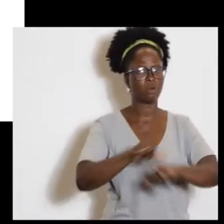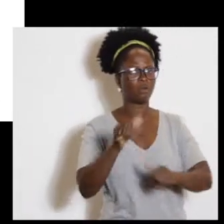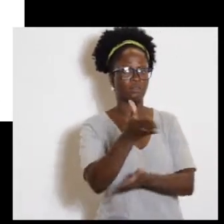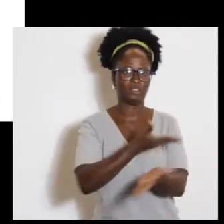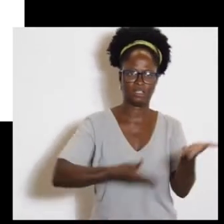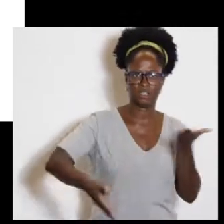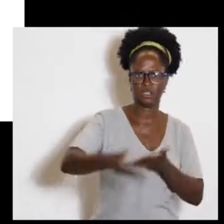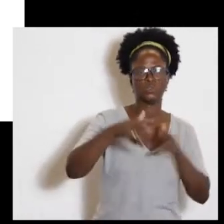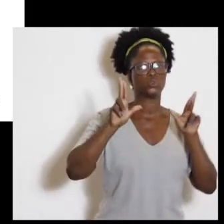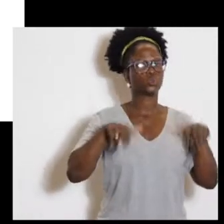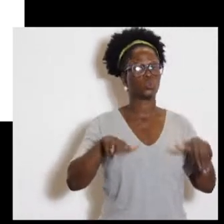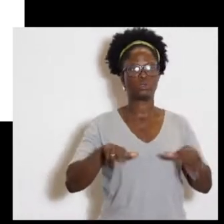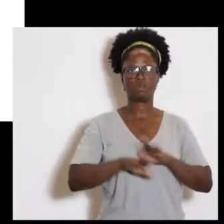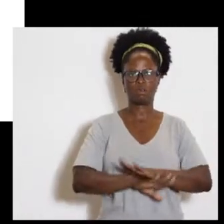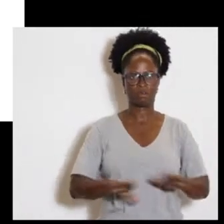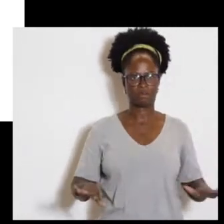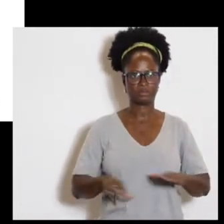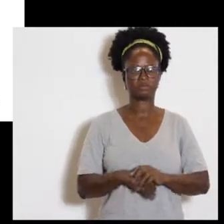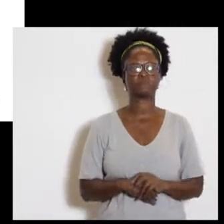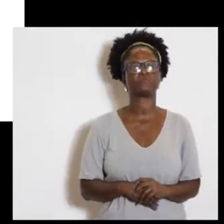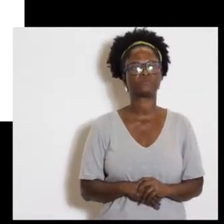não pára